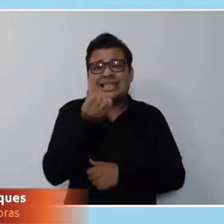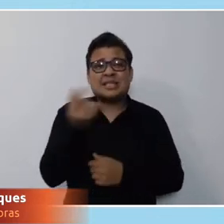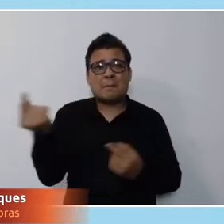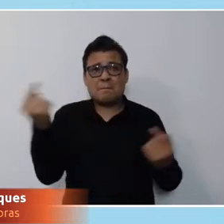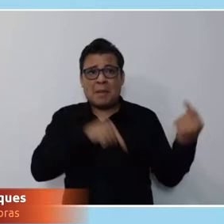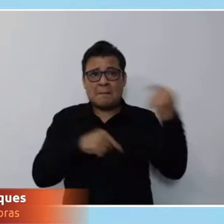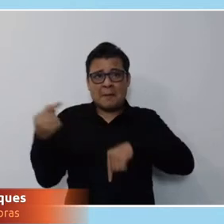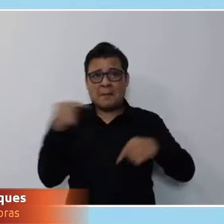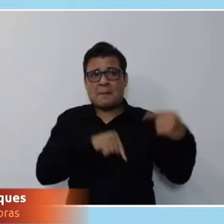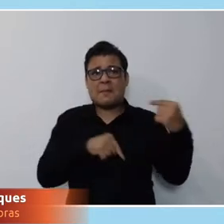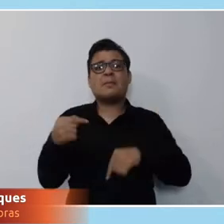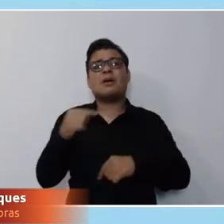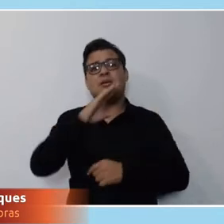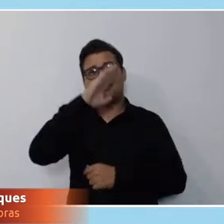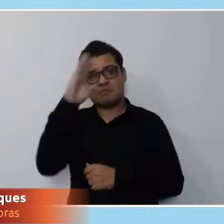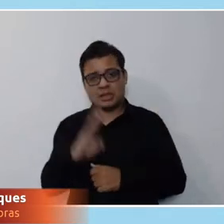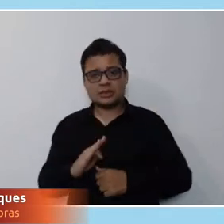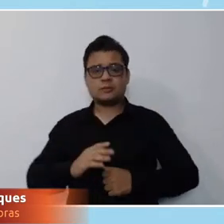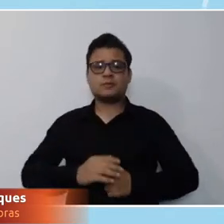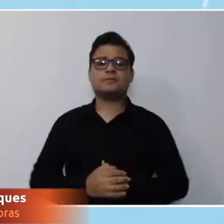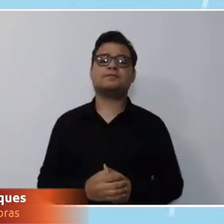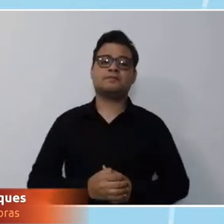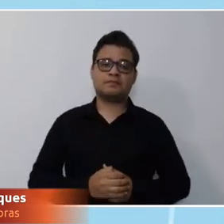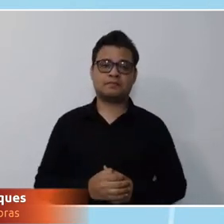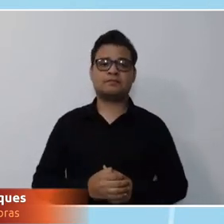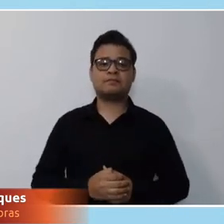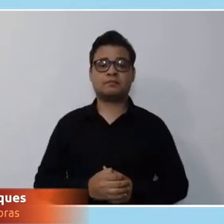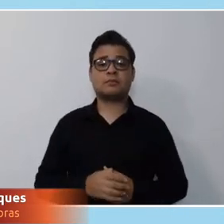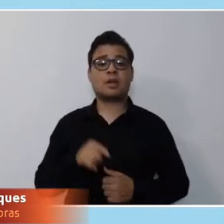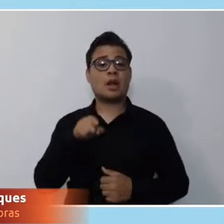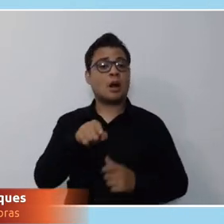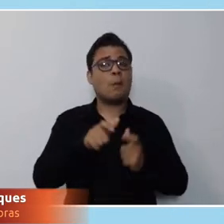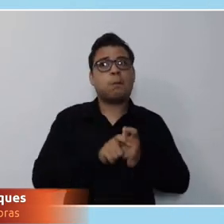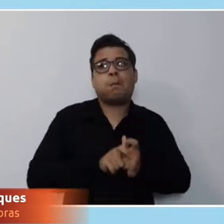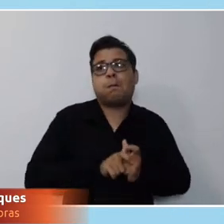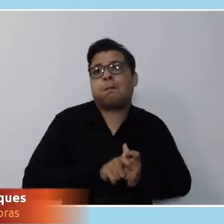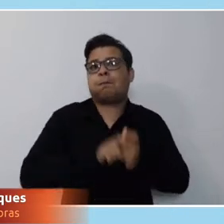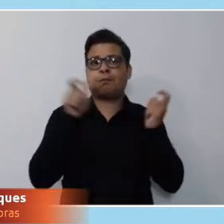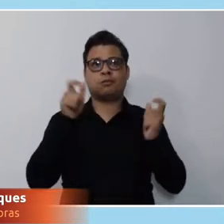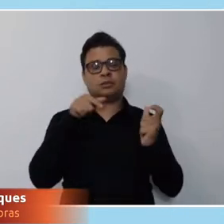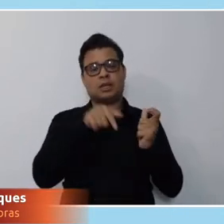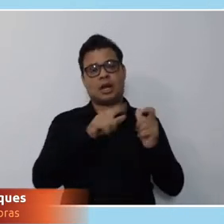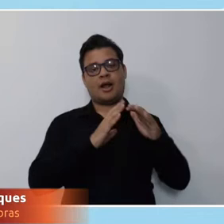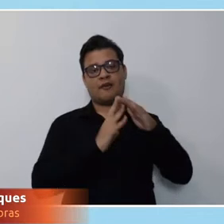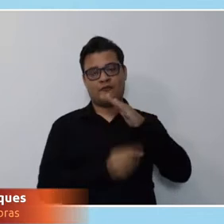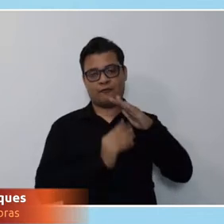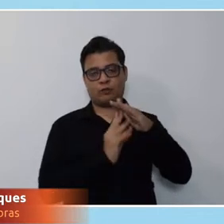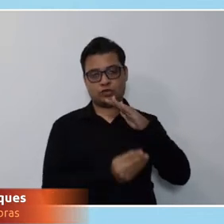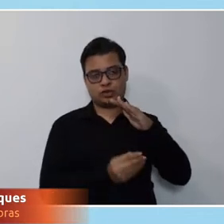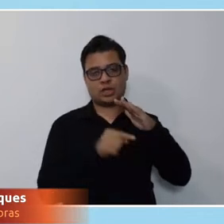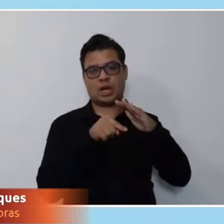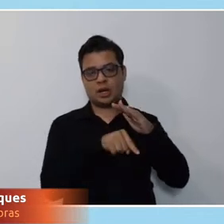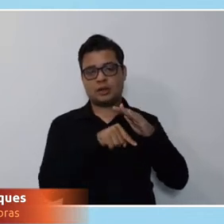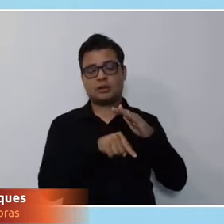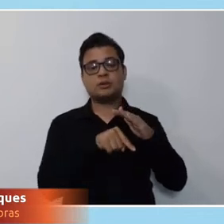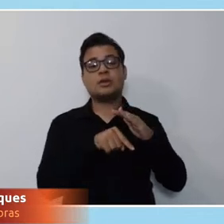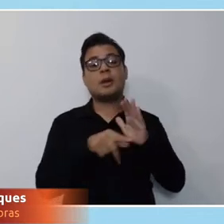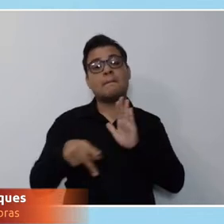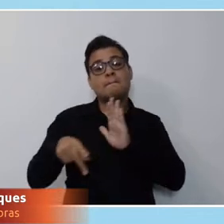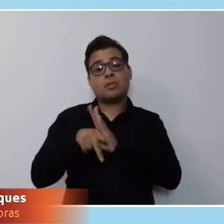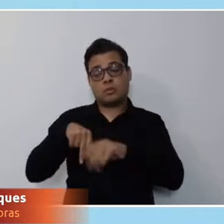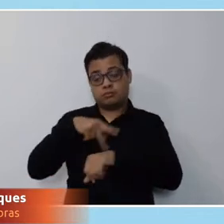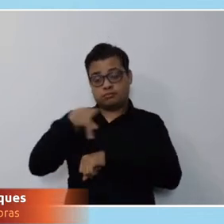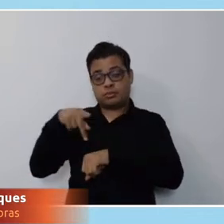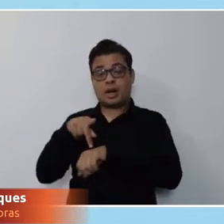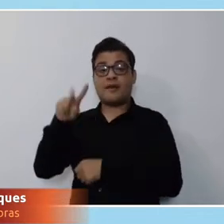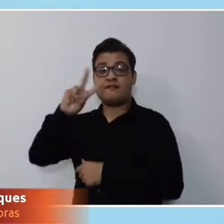em solo brasileiro. A maioria absoluta dos refugiados que são acolhidos pelo Brasil vem da Venezuela. Em